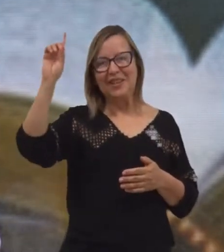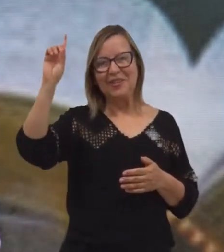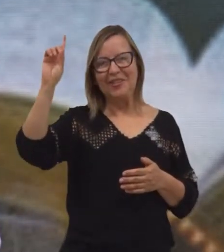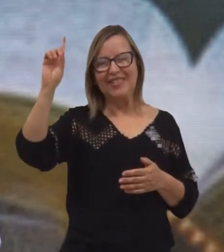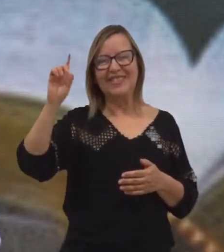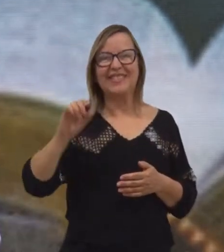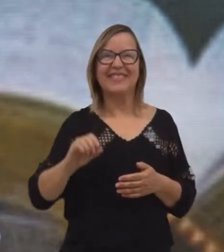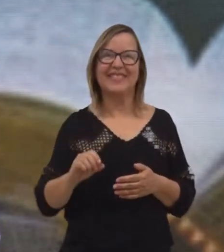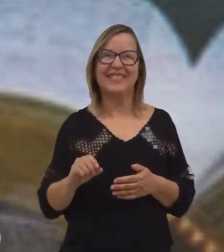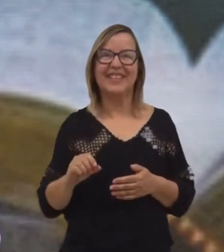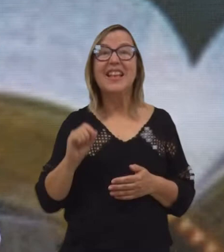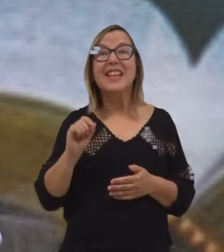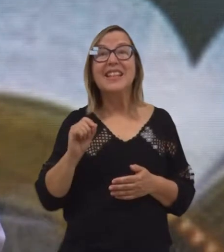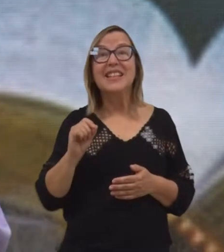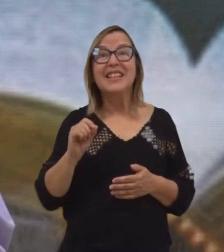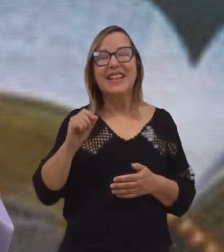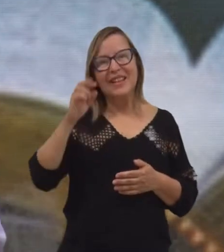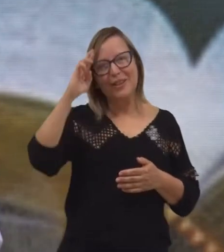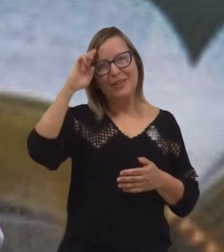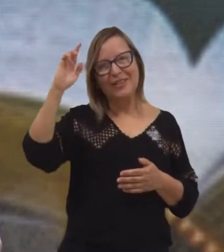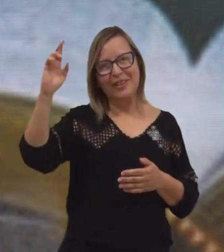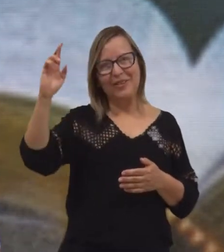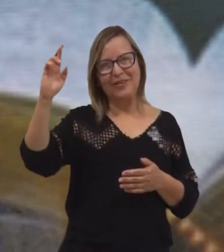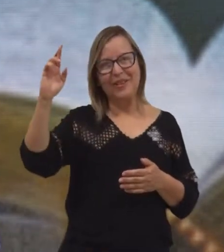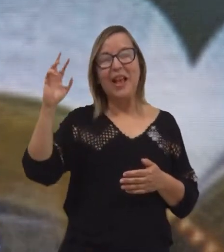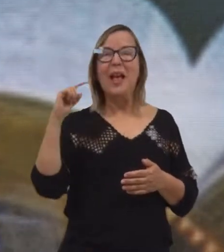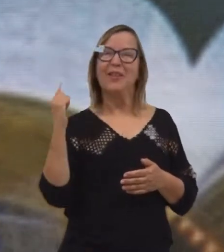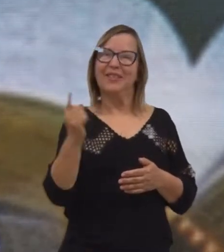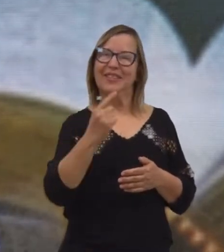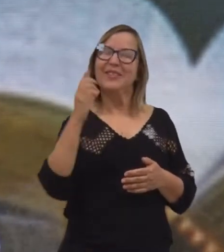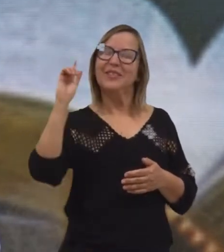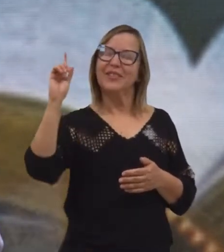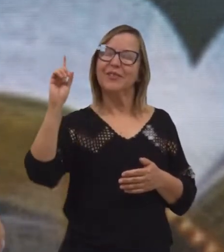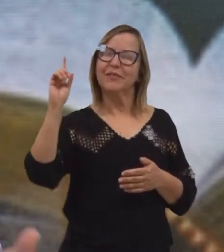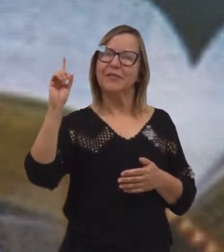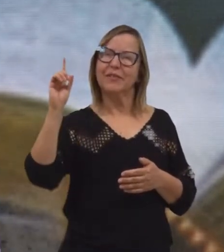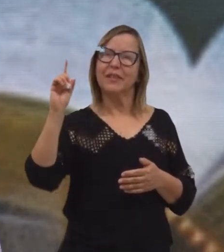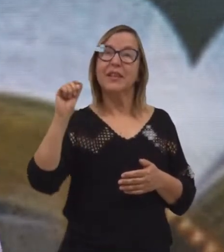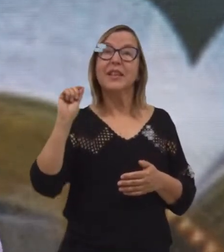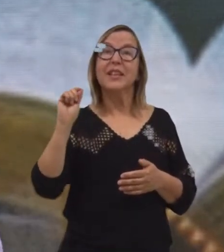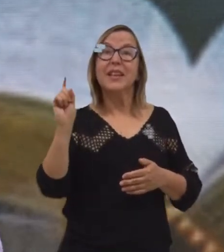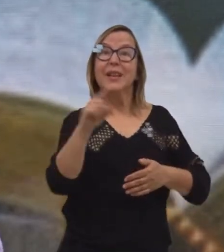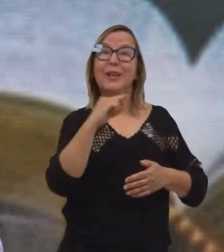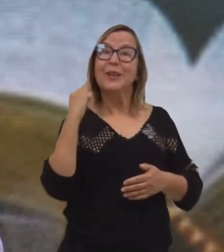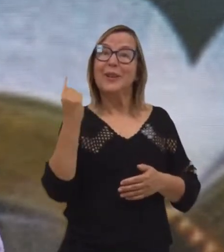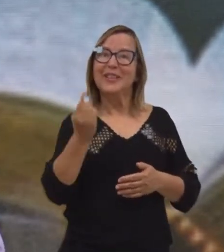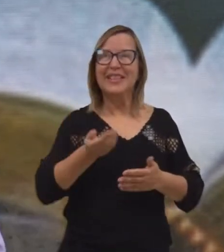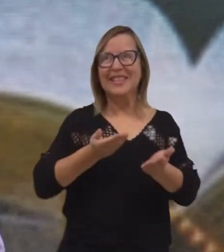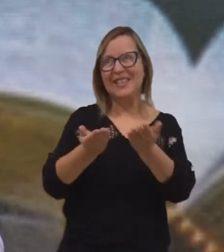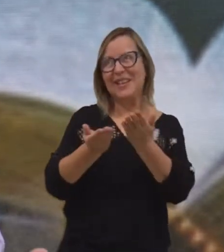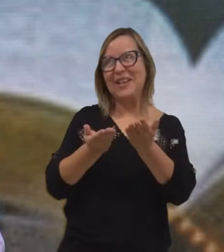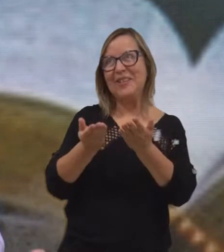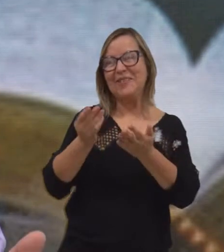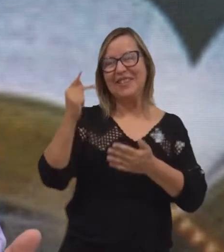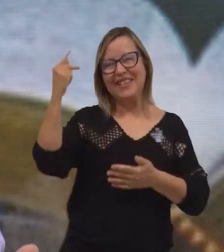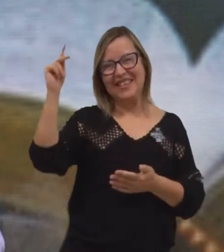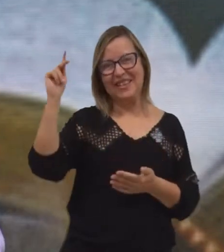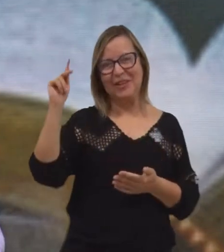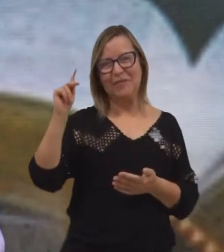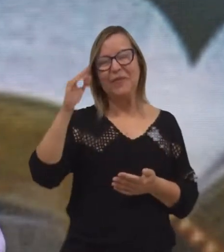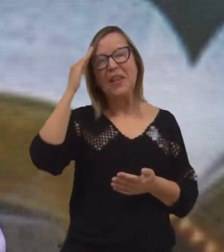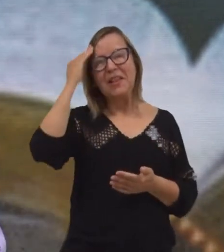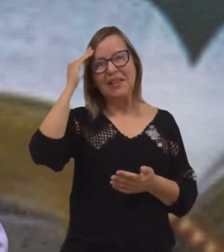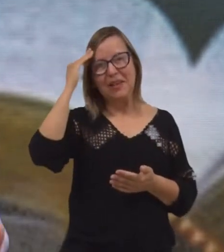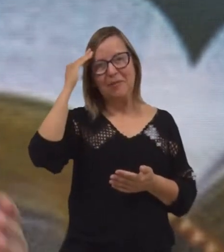Quem que é o Senhor? É o nosso Deus. E nós somos servos. Saber que o Senhor